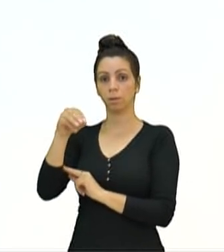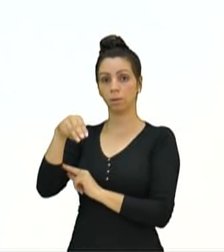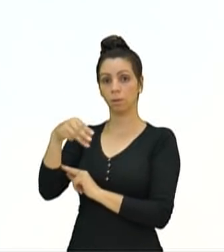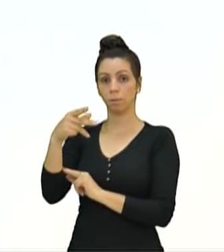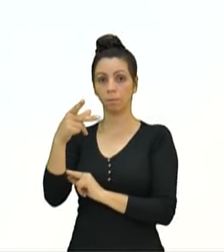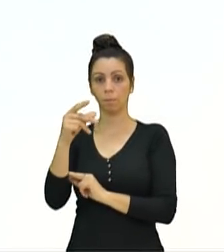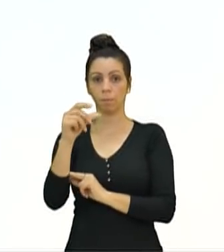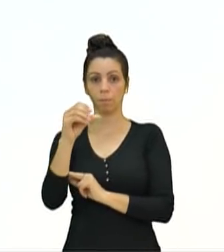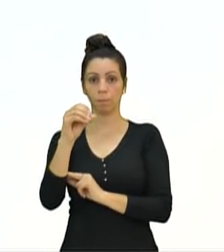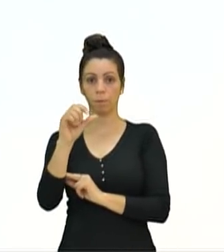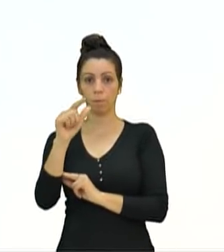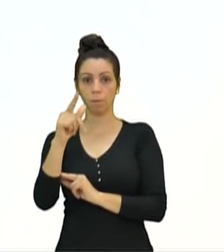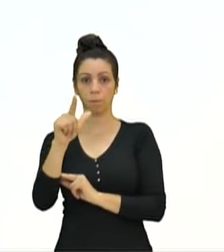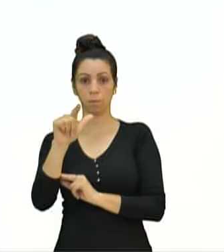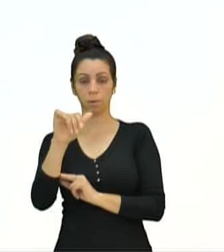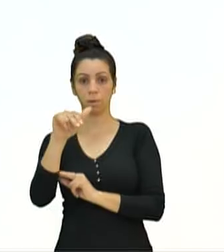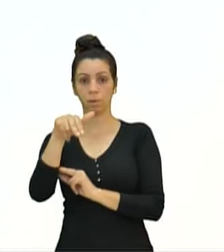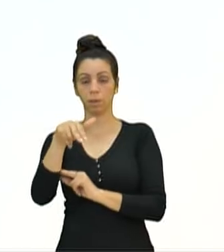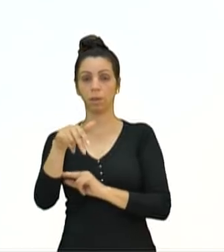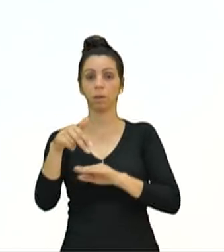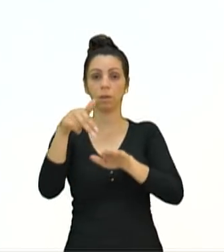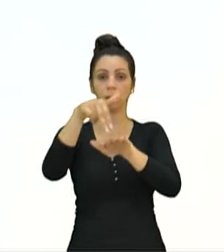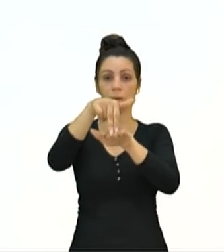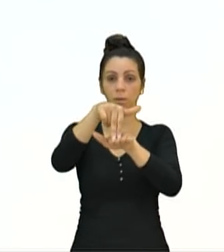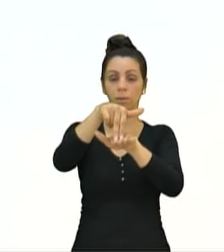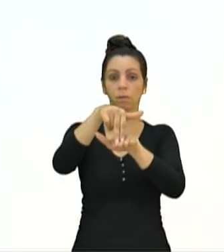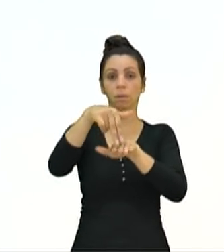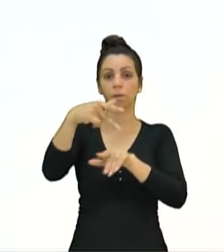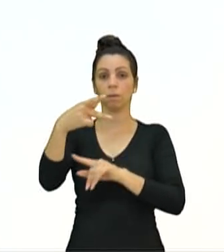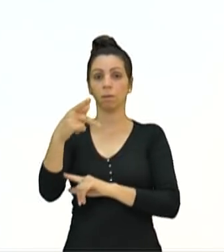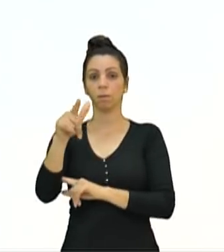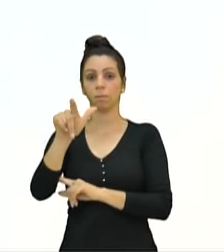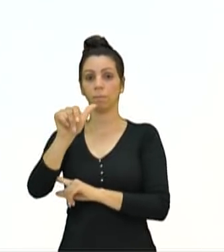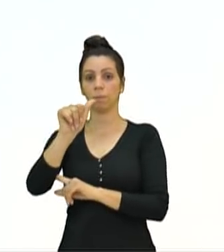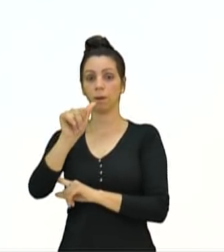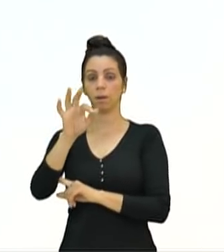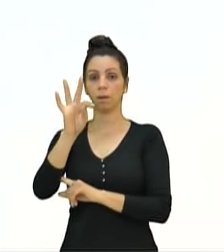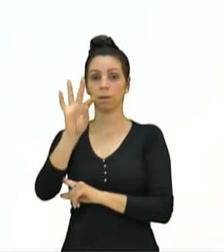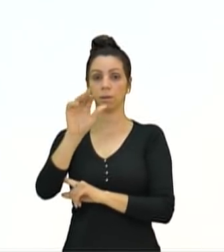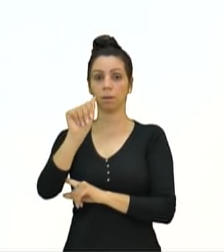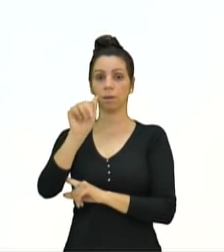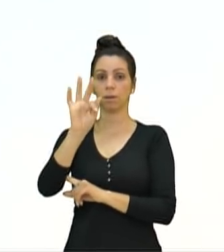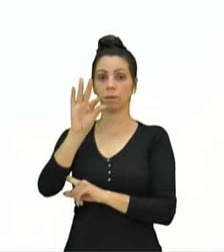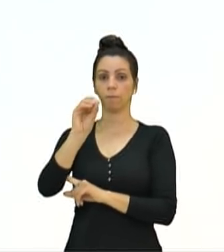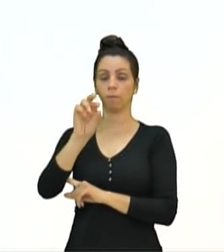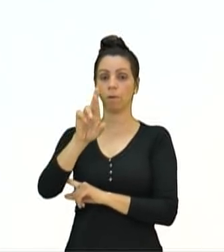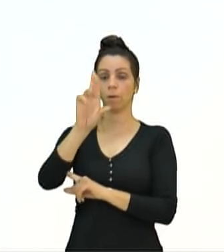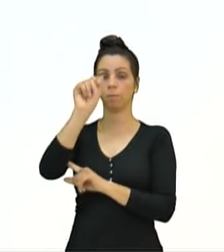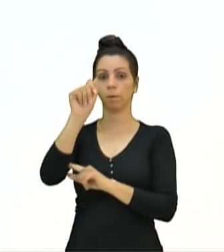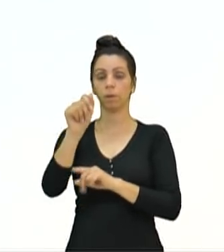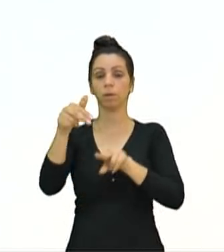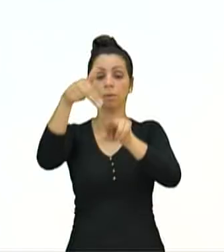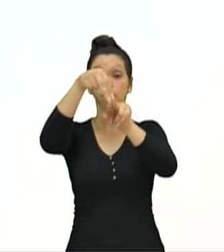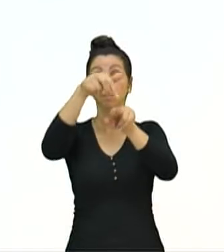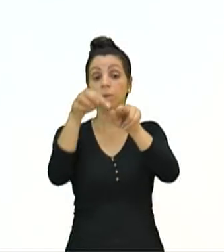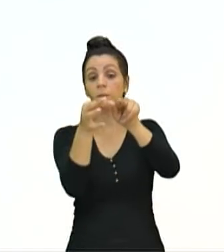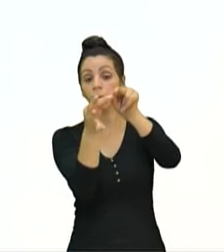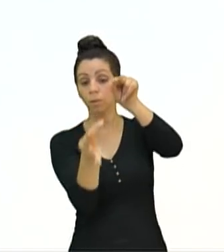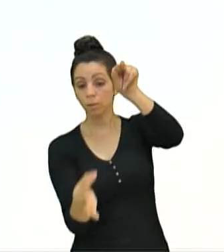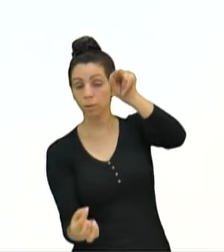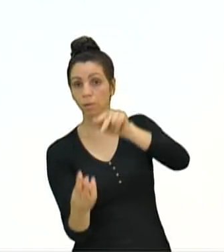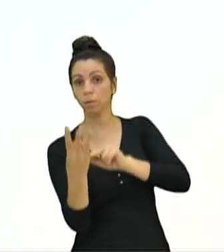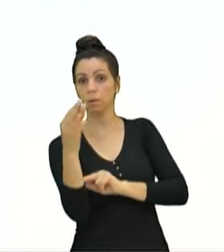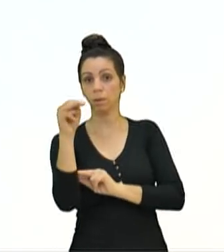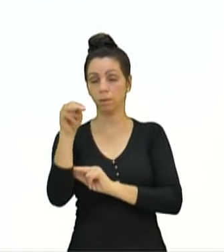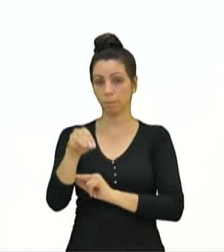o trampolim ele fica a 3 metros de altura da superfície da água. Ele tem